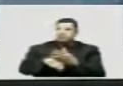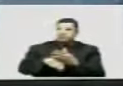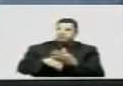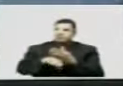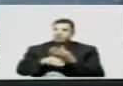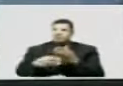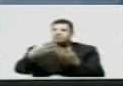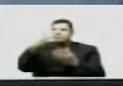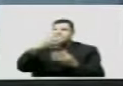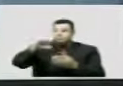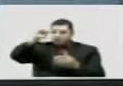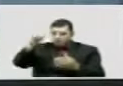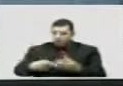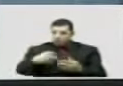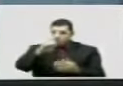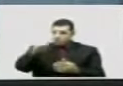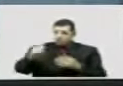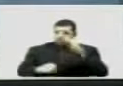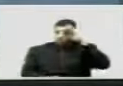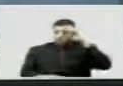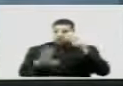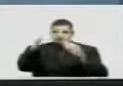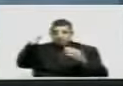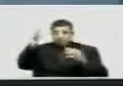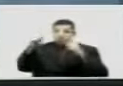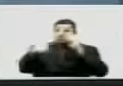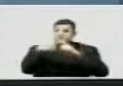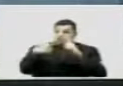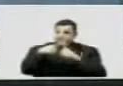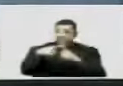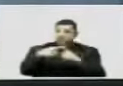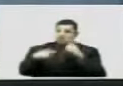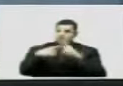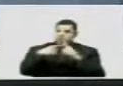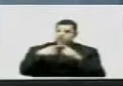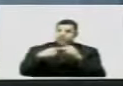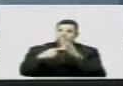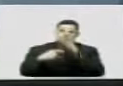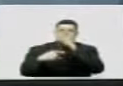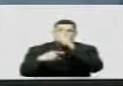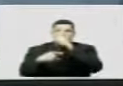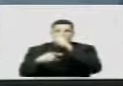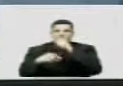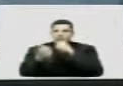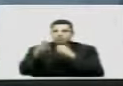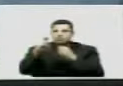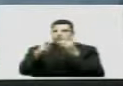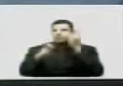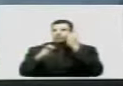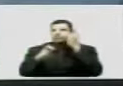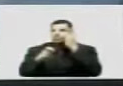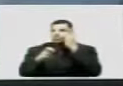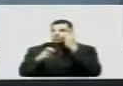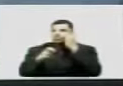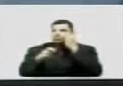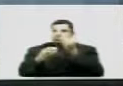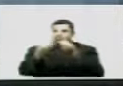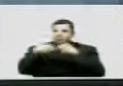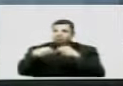de 1.800 soldados. Sabe por quê? Porque não demoraram nem 15 dias